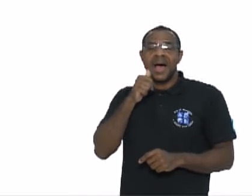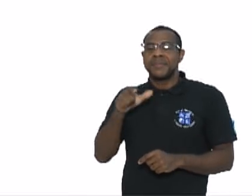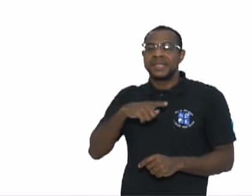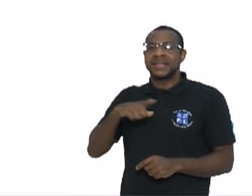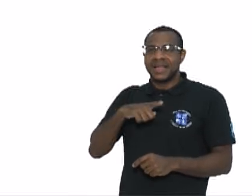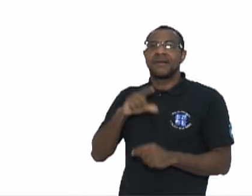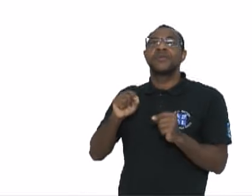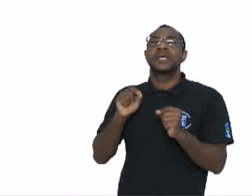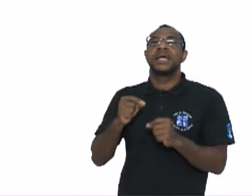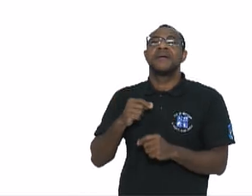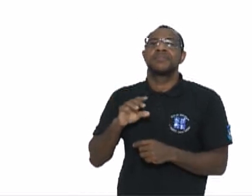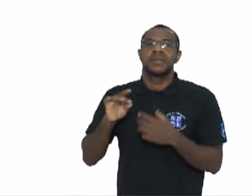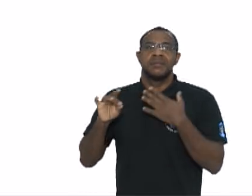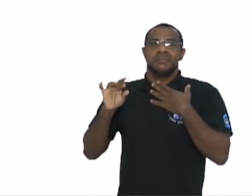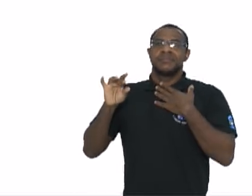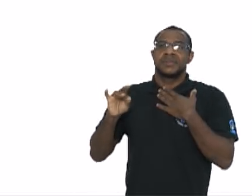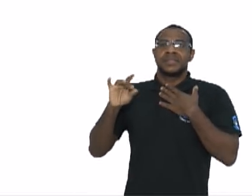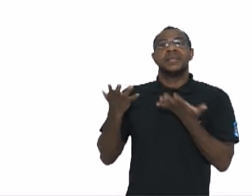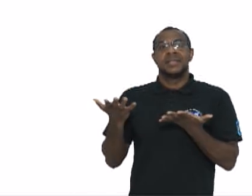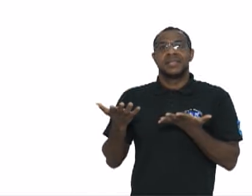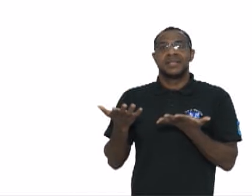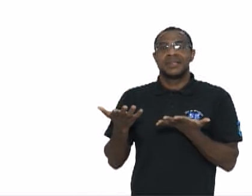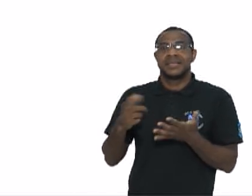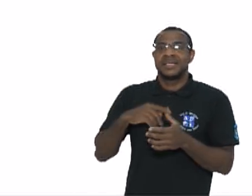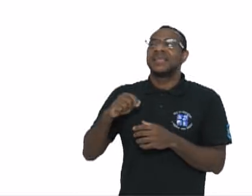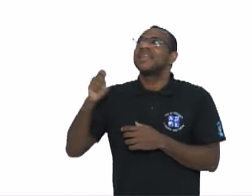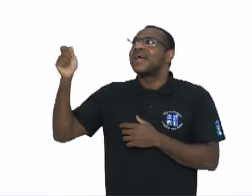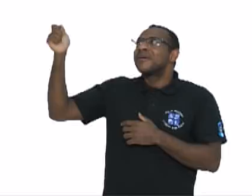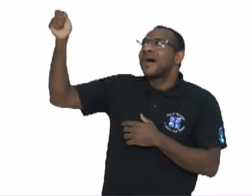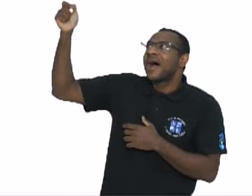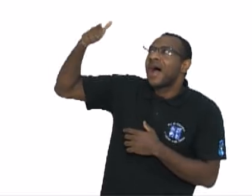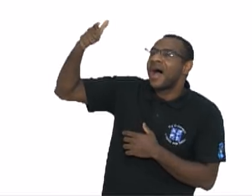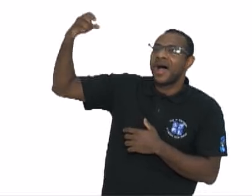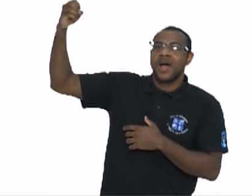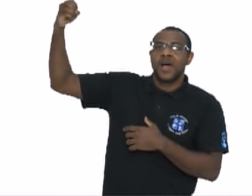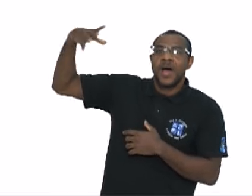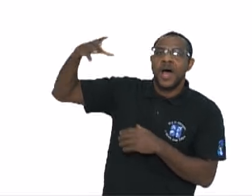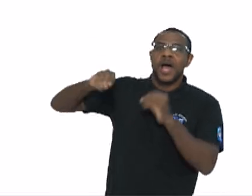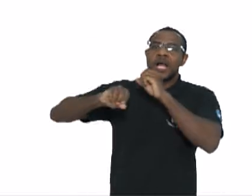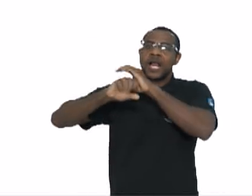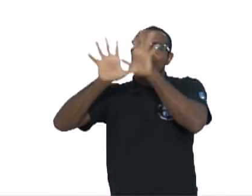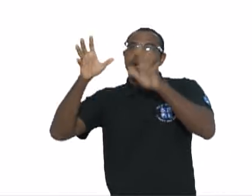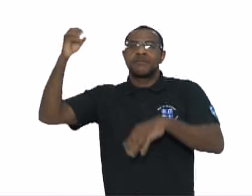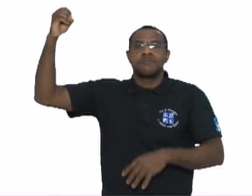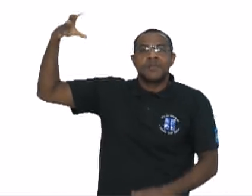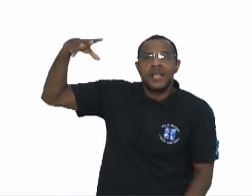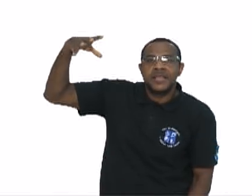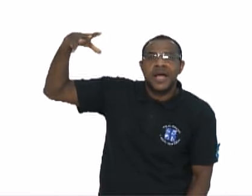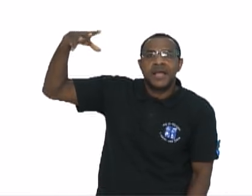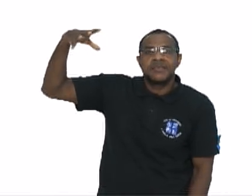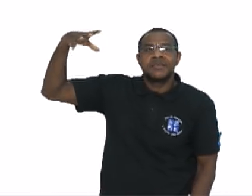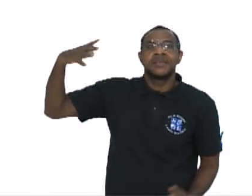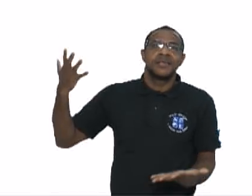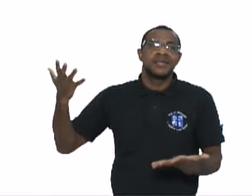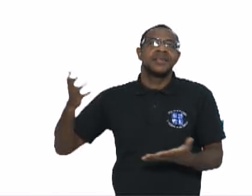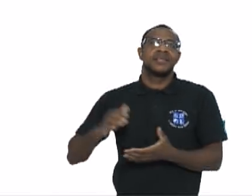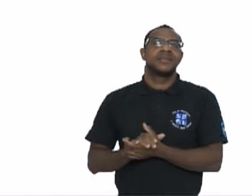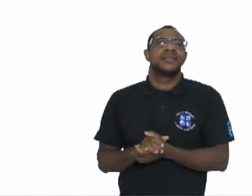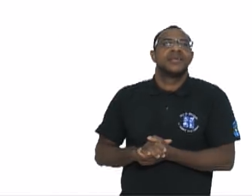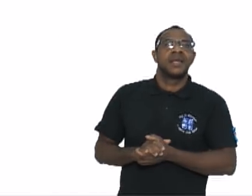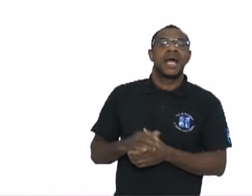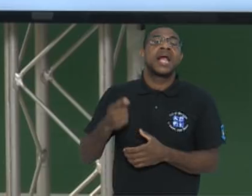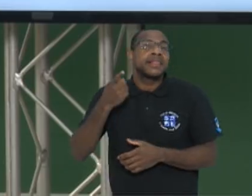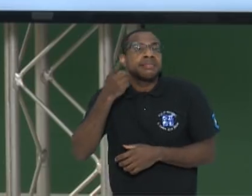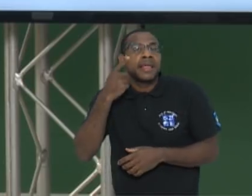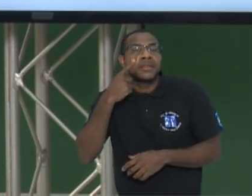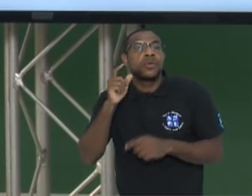bastasse a claridade das 2 horas, ela era ruiva, né? Então, aqui, o que a Clarice Lispector tentou fazer? Ela